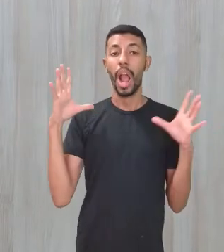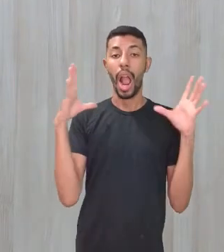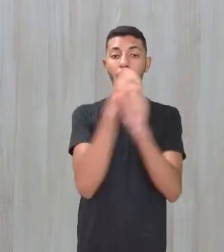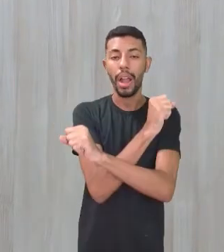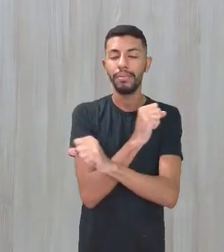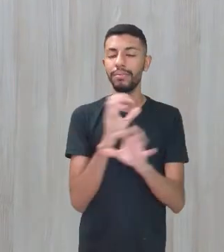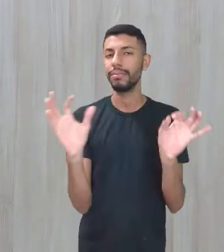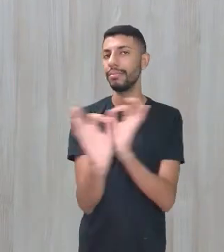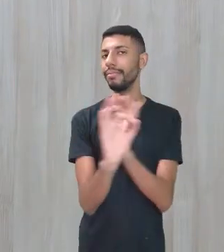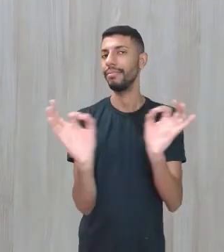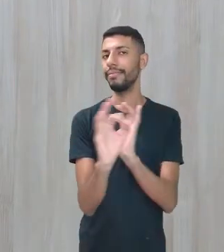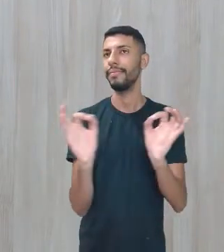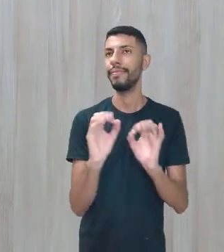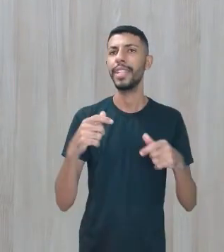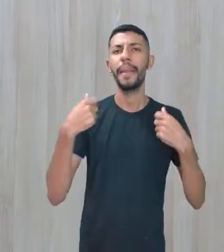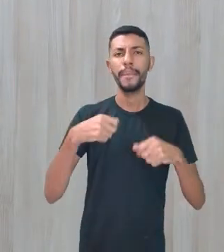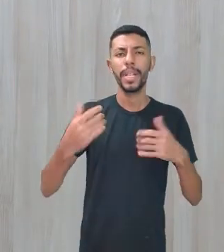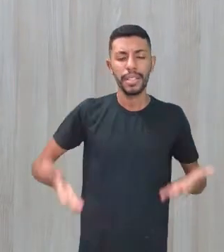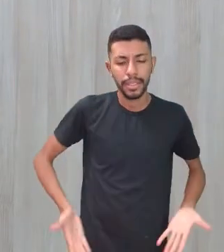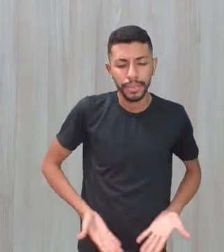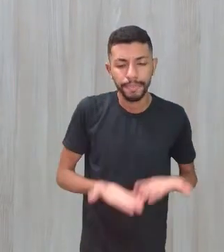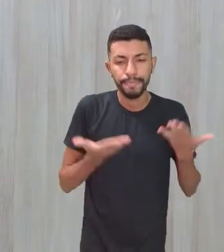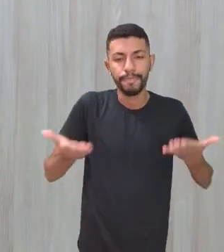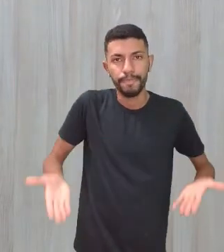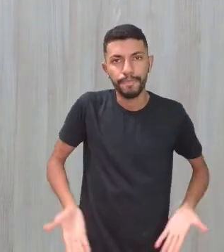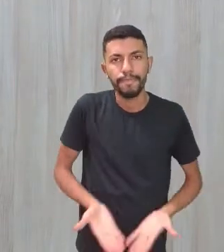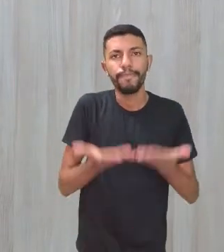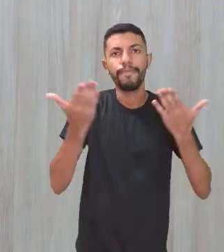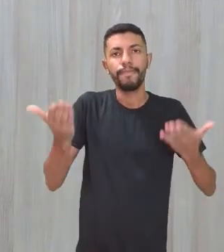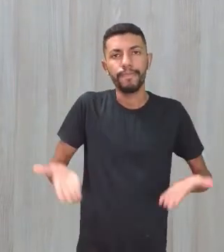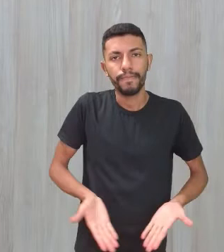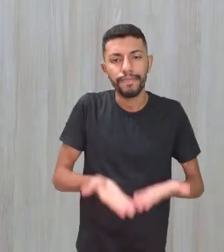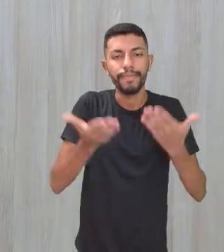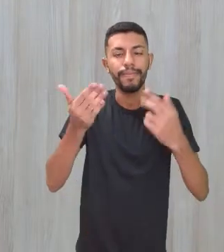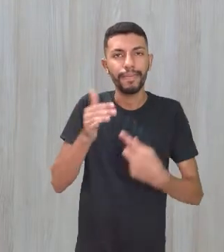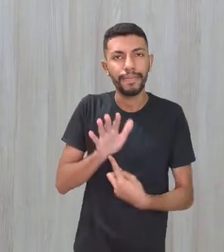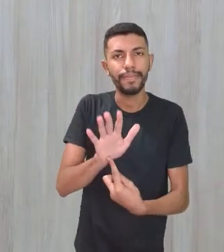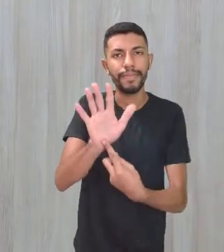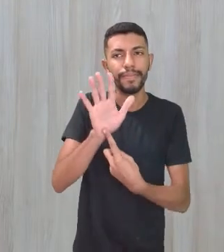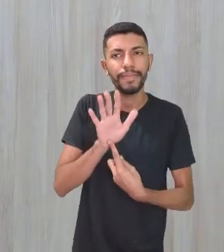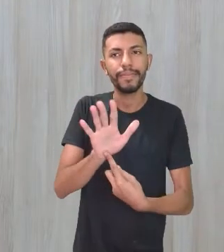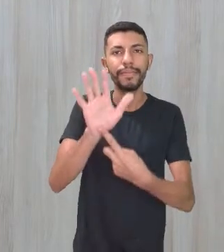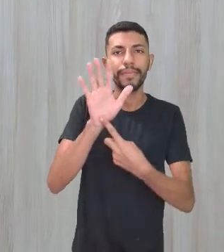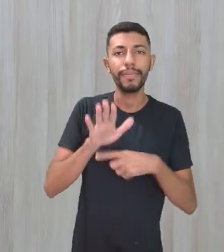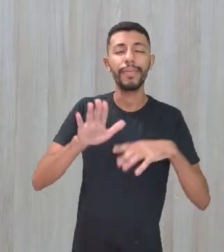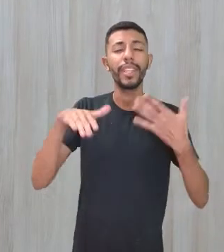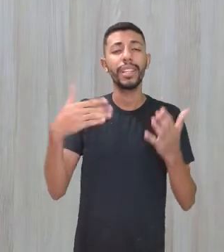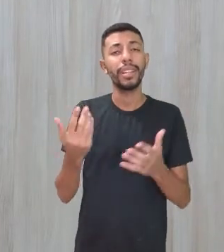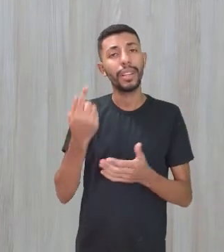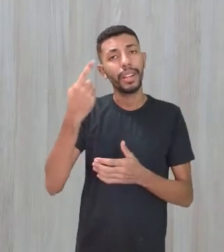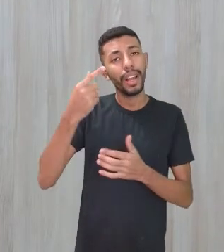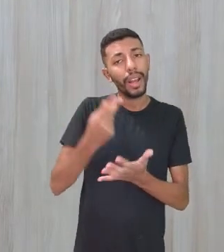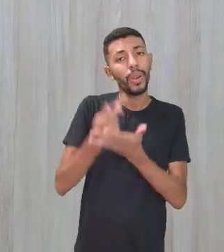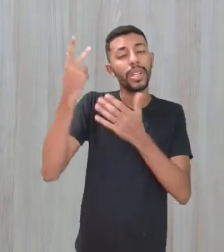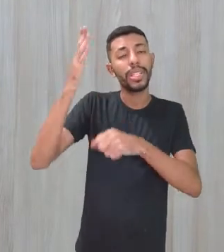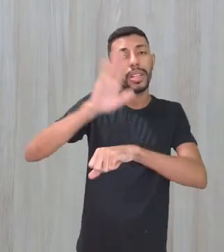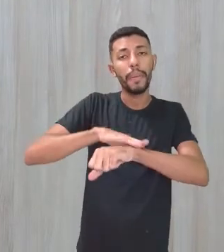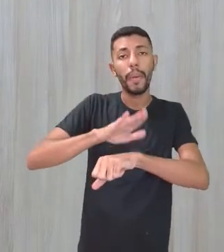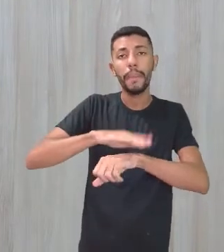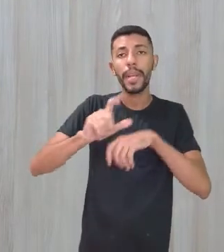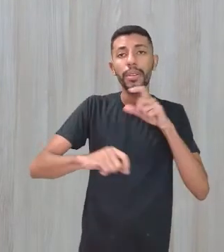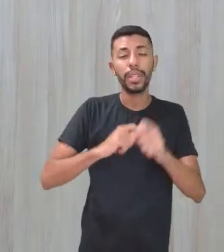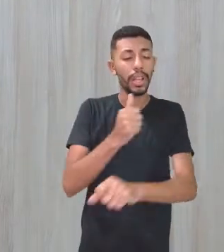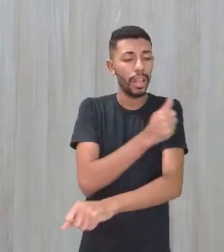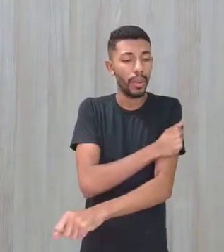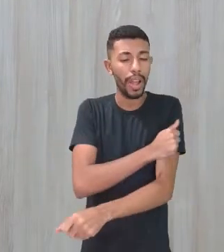rápido. A gente vai estimulando, vai oferecendo e vai chegar num dado momento que ele vai